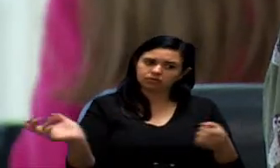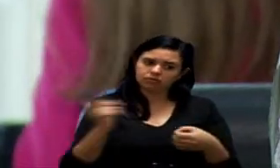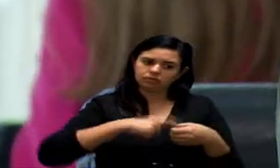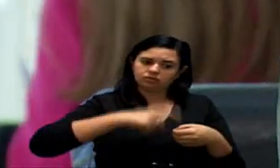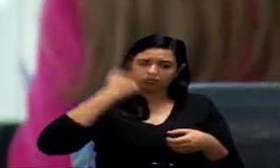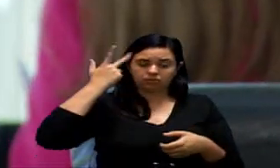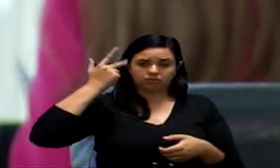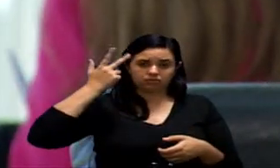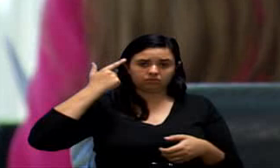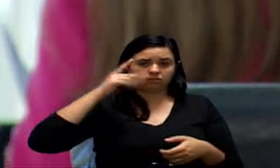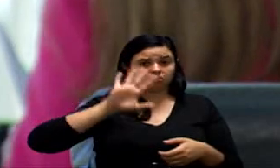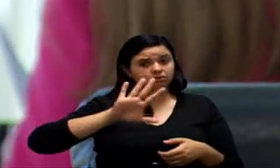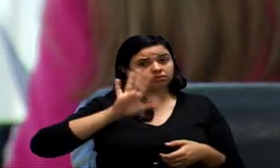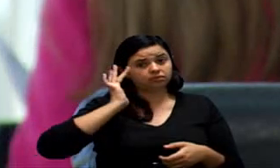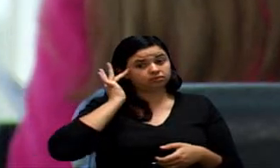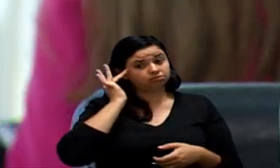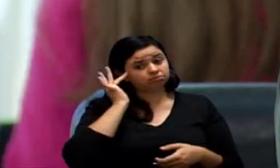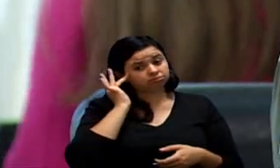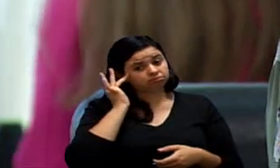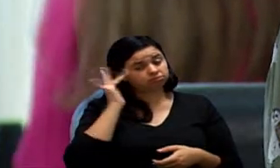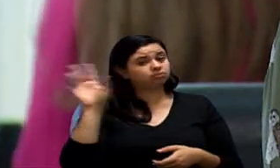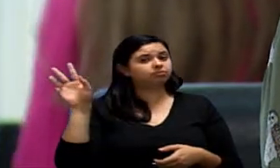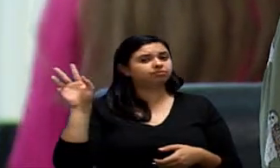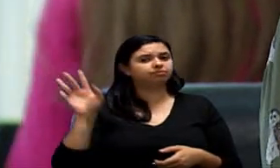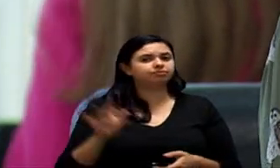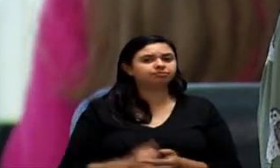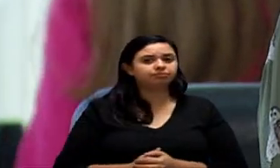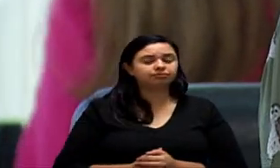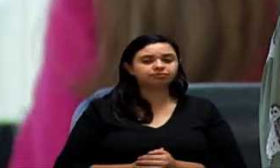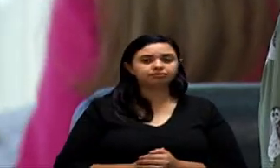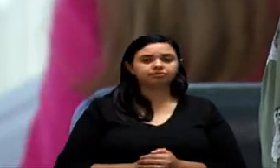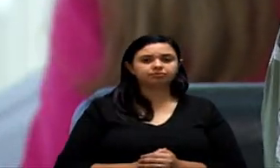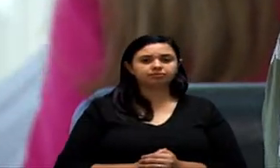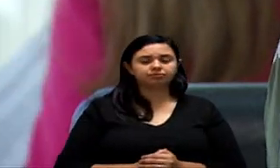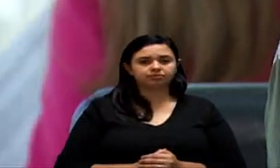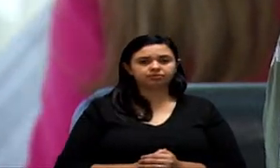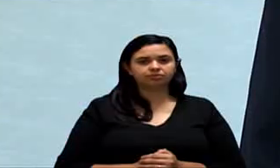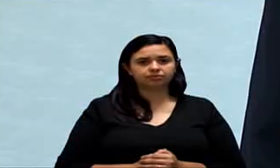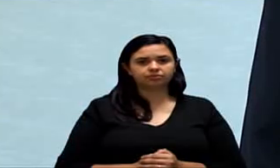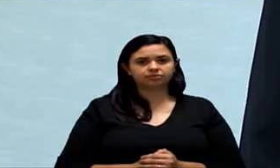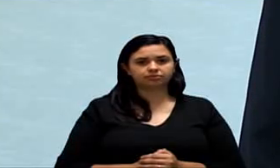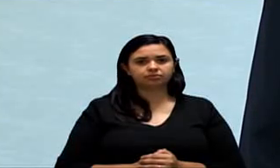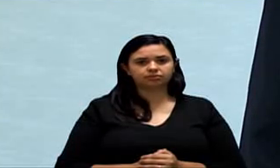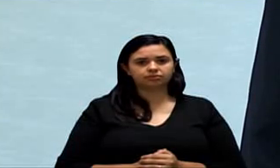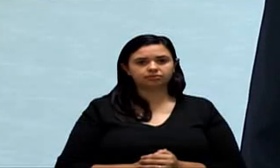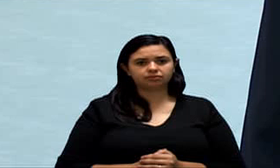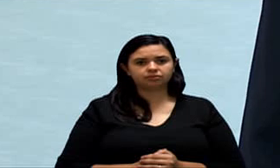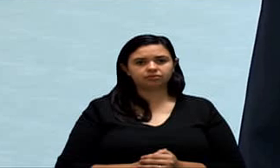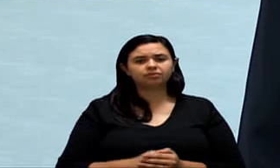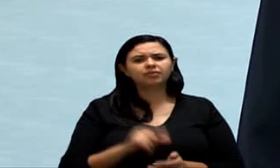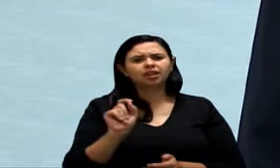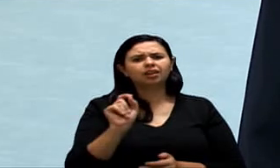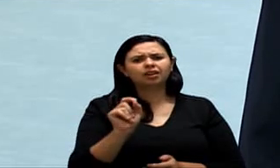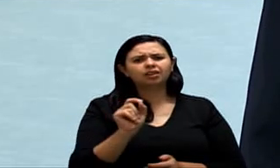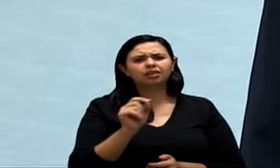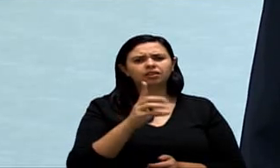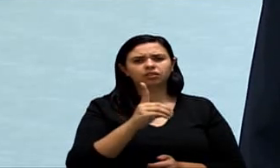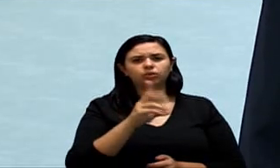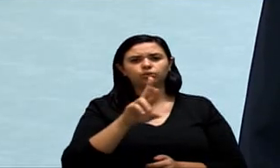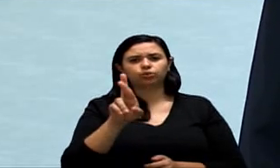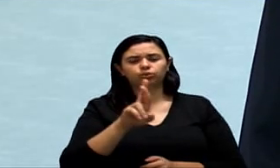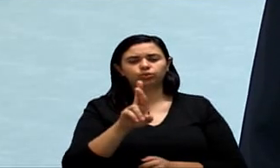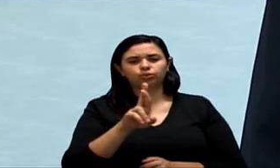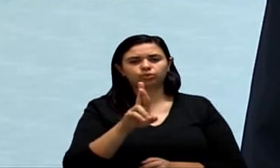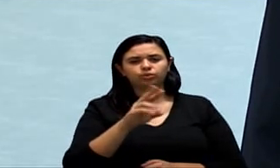né? Mas, infelizmente, doutor isso Cláudio recai... vem fazendo um bom serviço. É que quem, tem uma... quem, vereador? Doutor Cláudio,